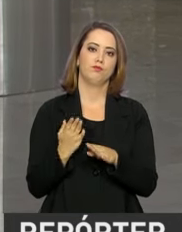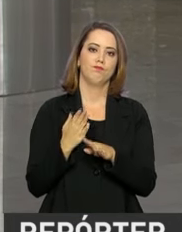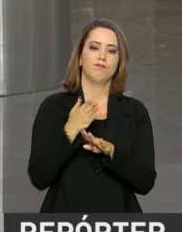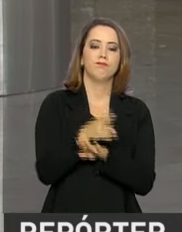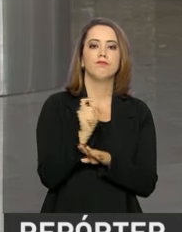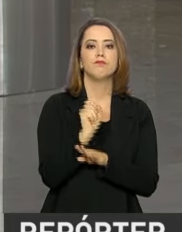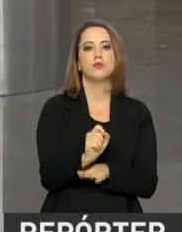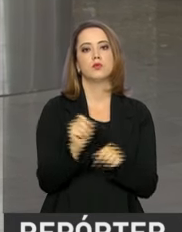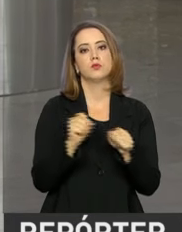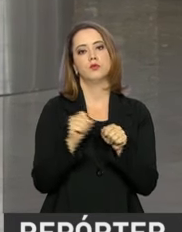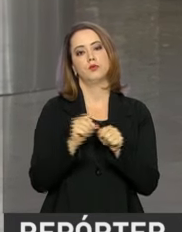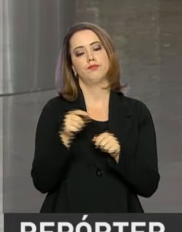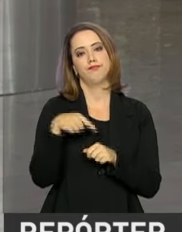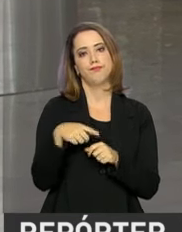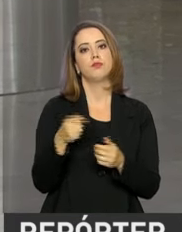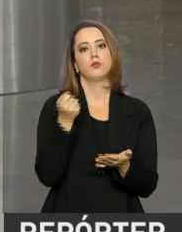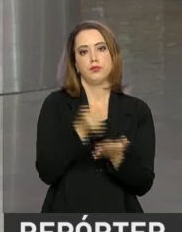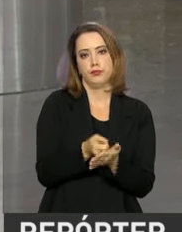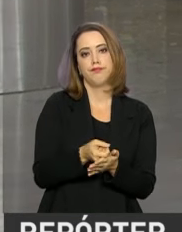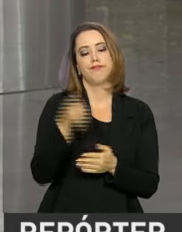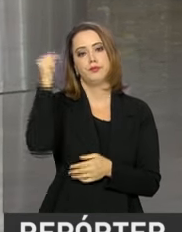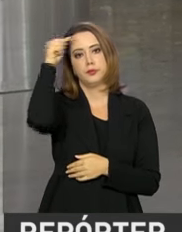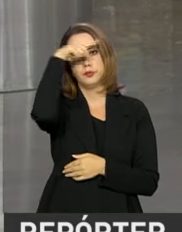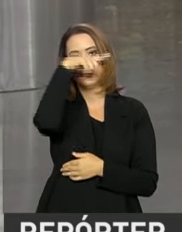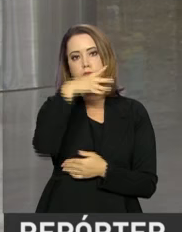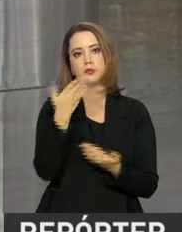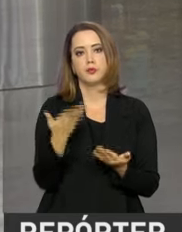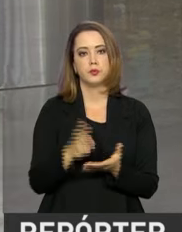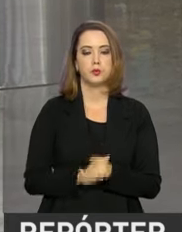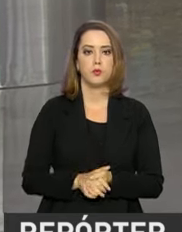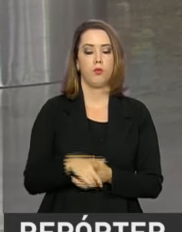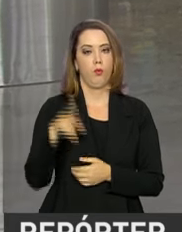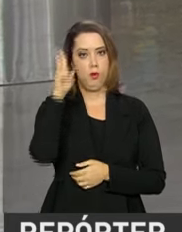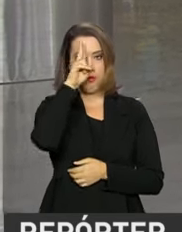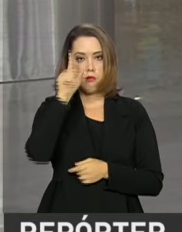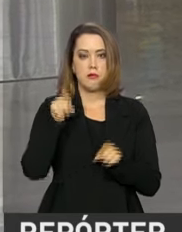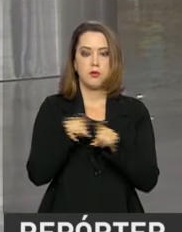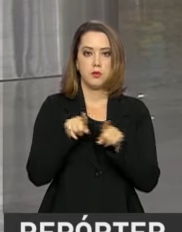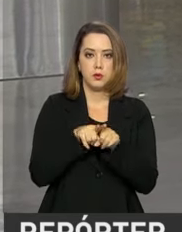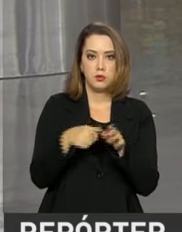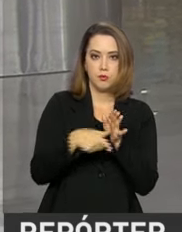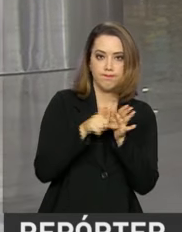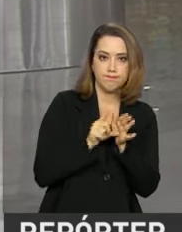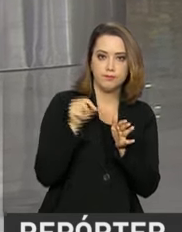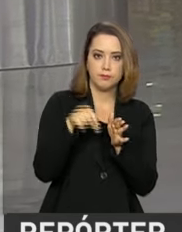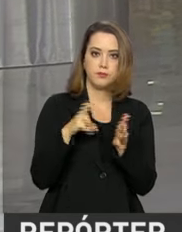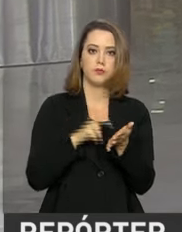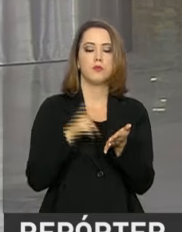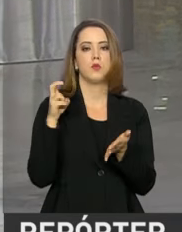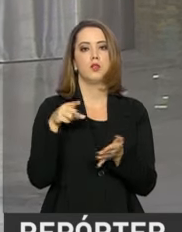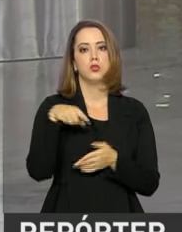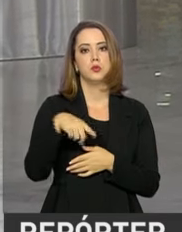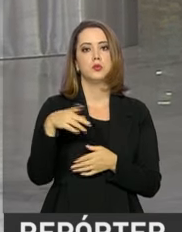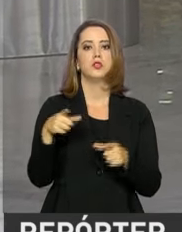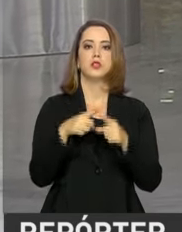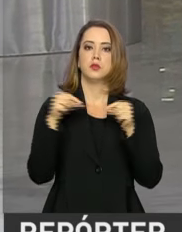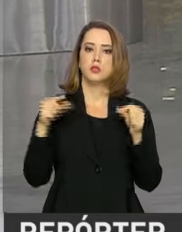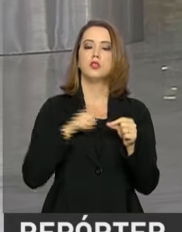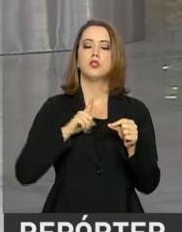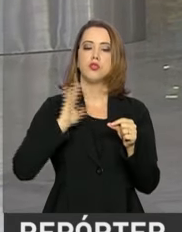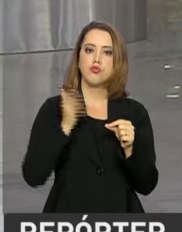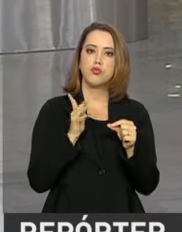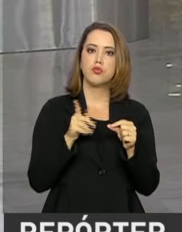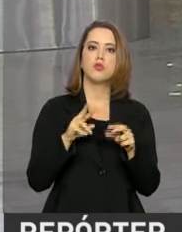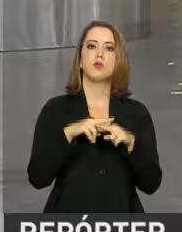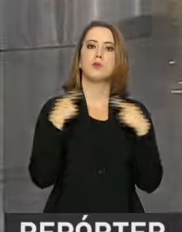enfrentar esse momento difícil nas contas públicas estaduais. Lembrando que mais cedo, aqui em Brasília, ocorreu uma reunião prévia